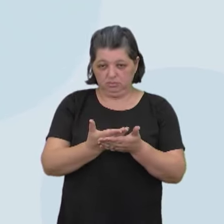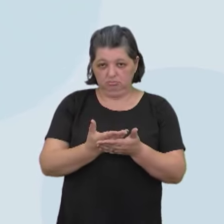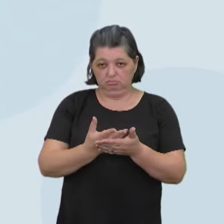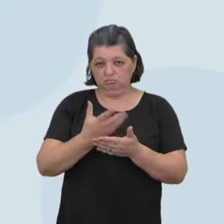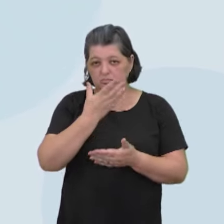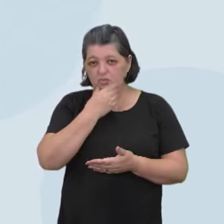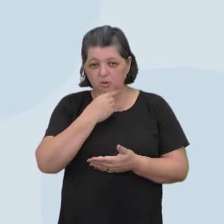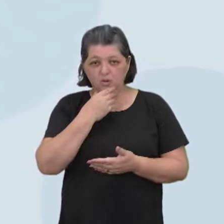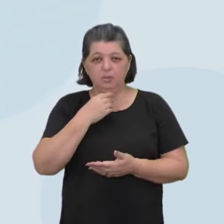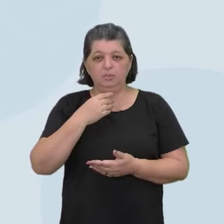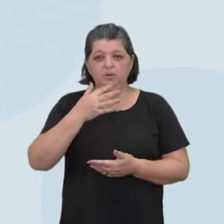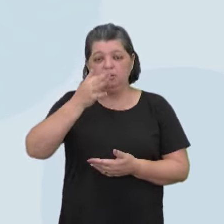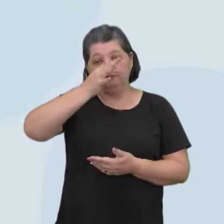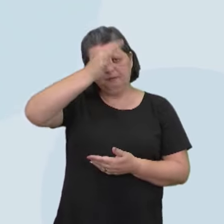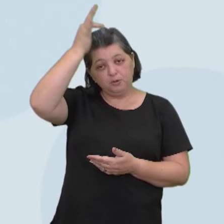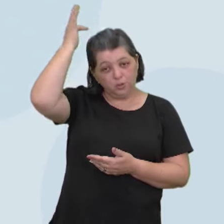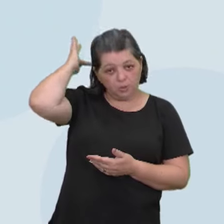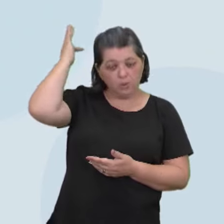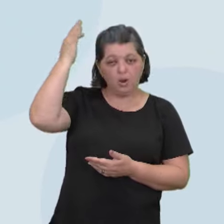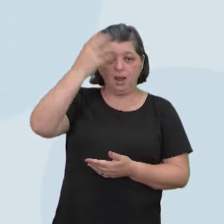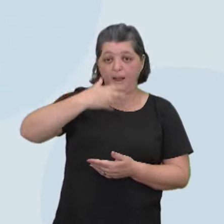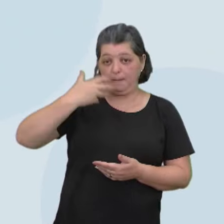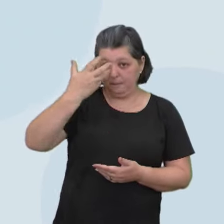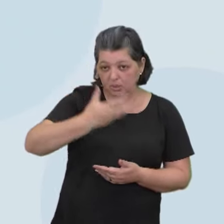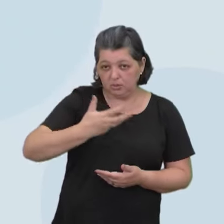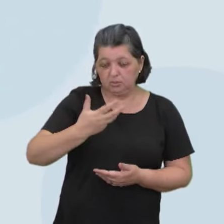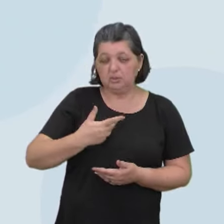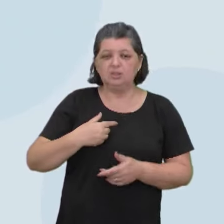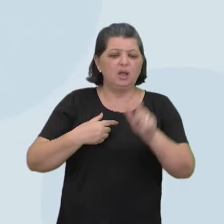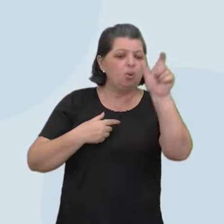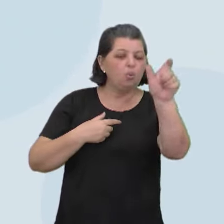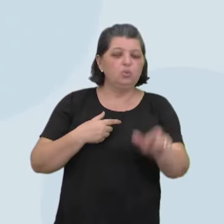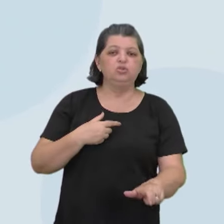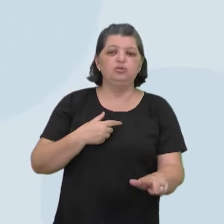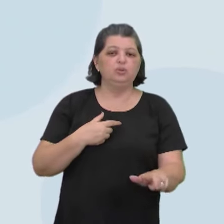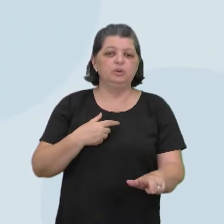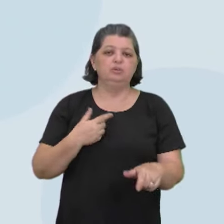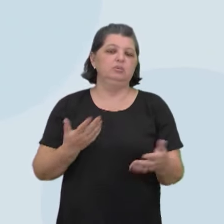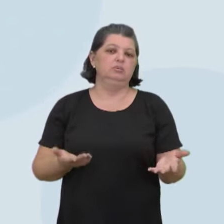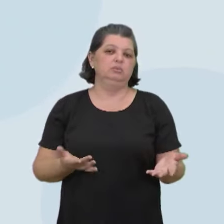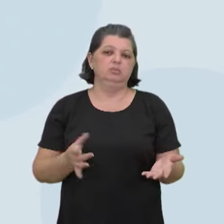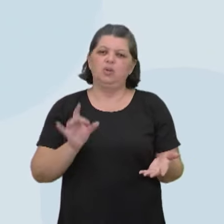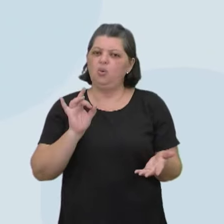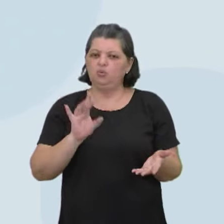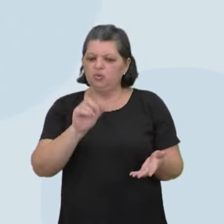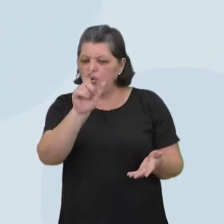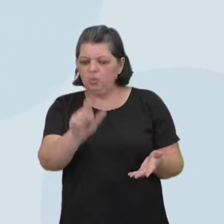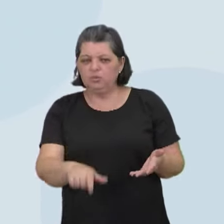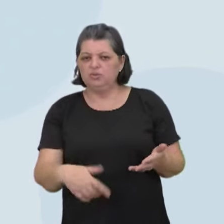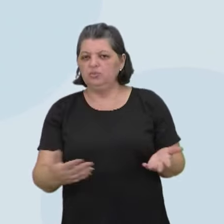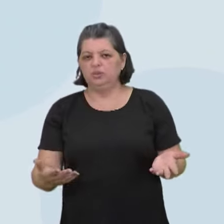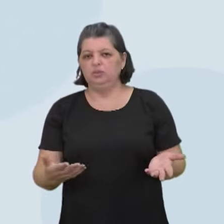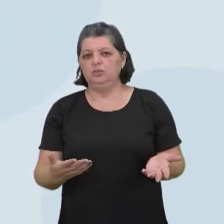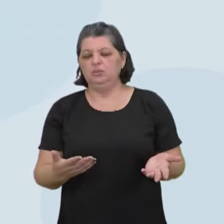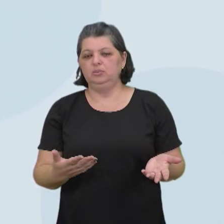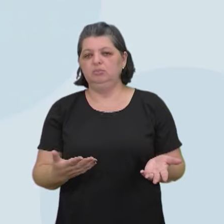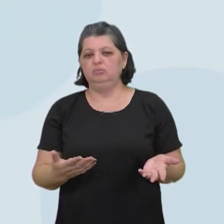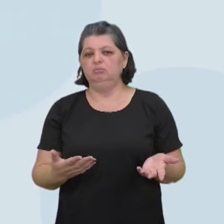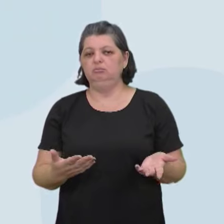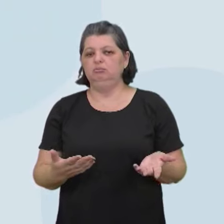apaixonado era o indivíduo, mas não o indivíduo meramente, né, enquanto